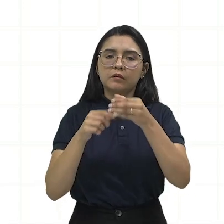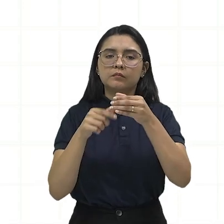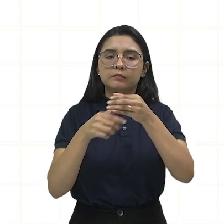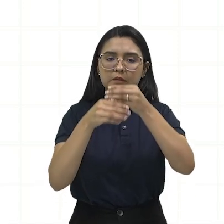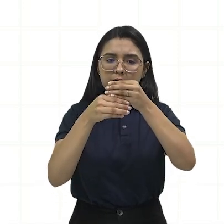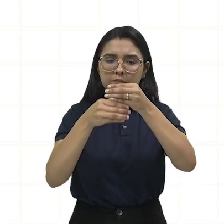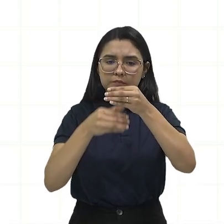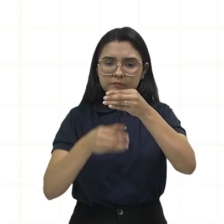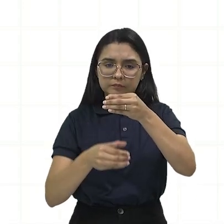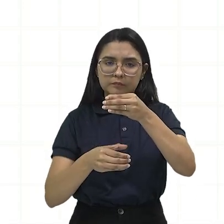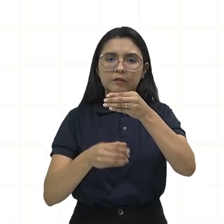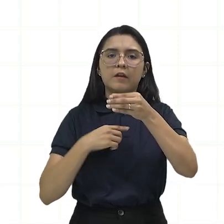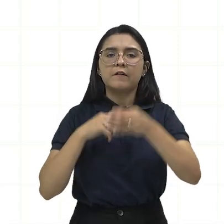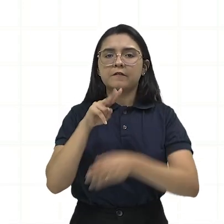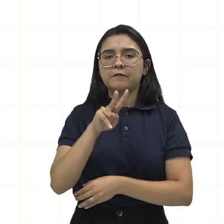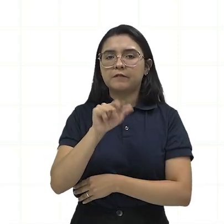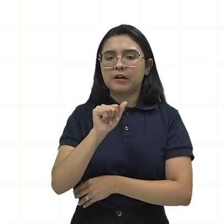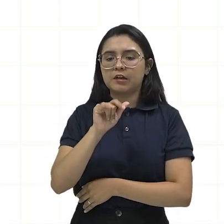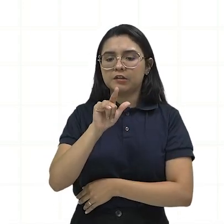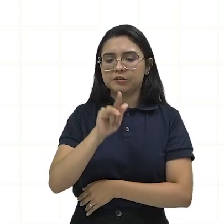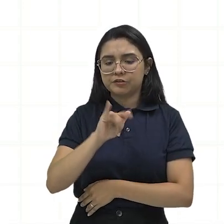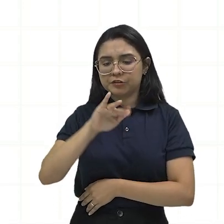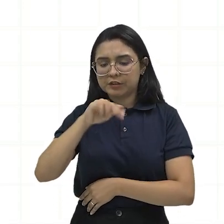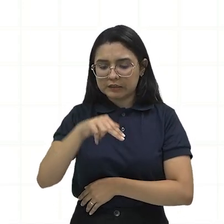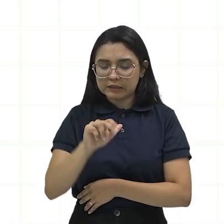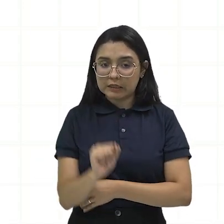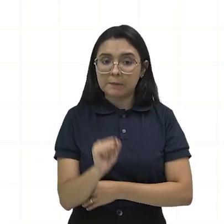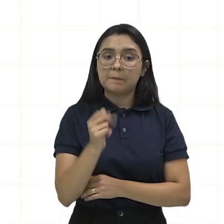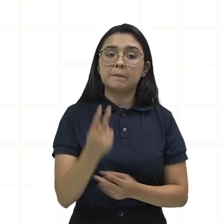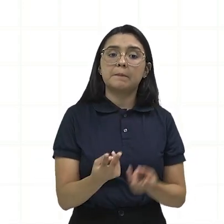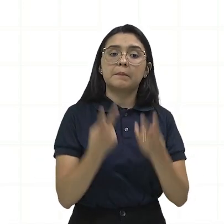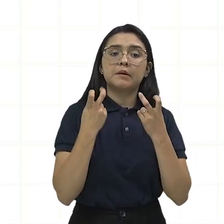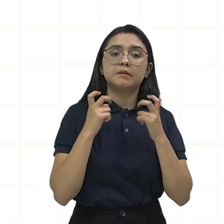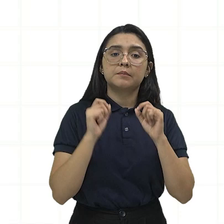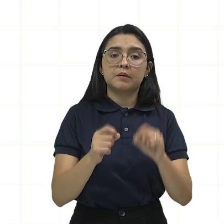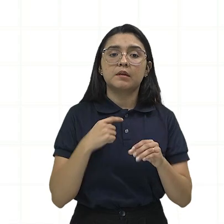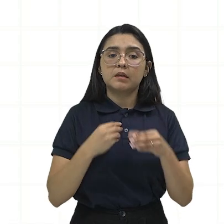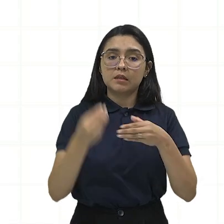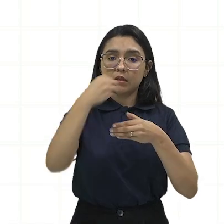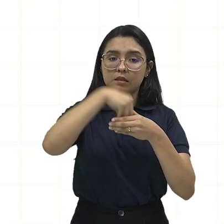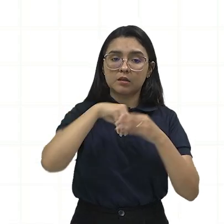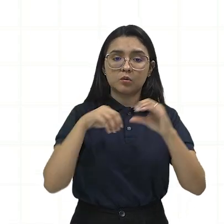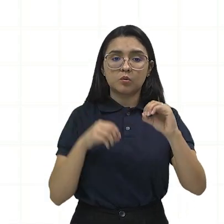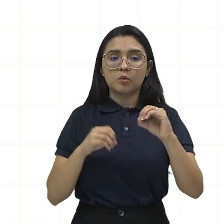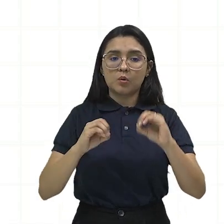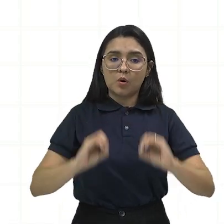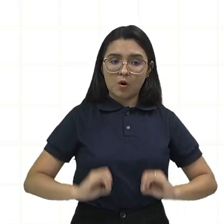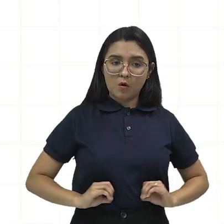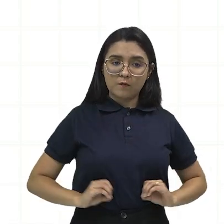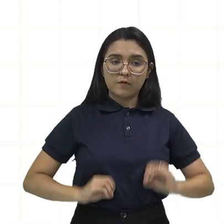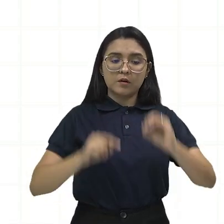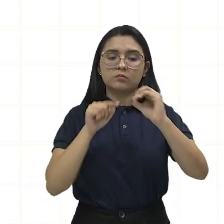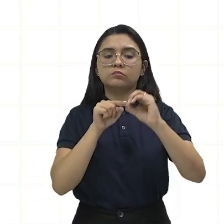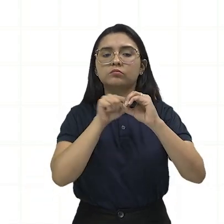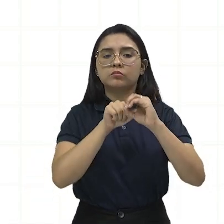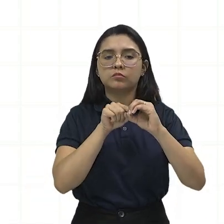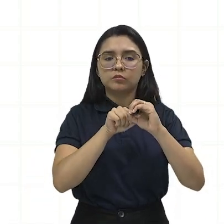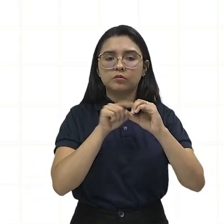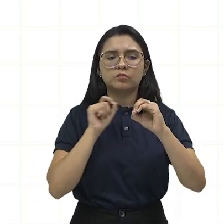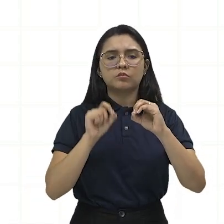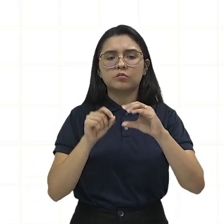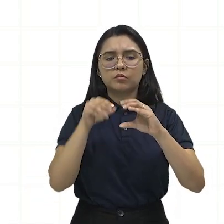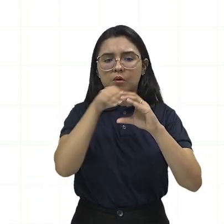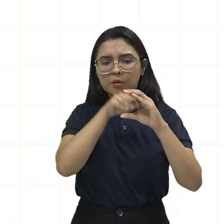de vagina, tá? E só para a gente perceber aqui que dentro dos ovários é onde acontece a liberação,